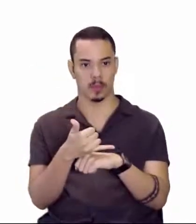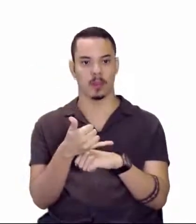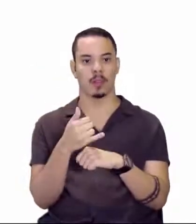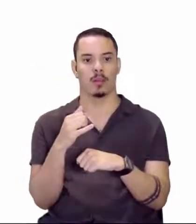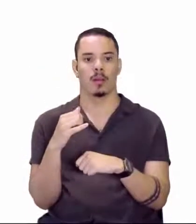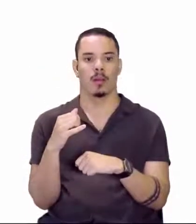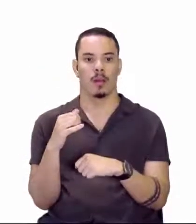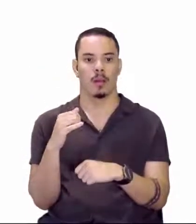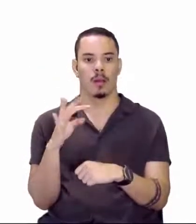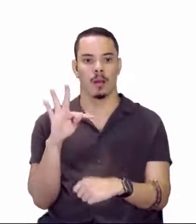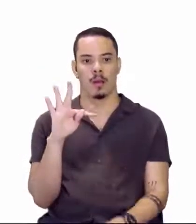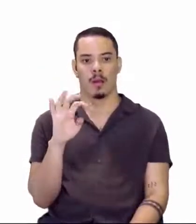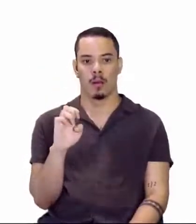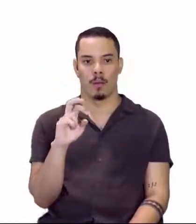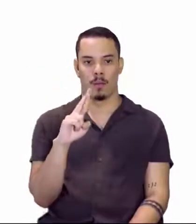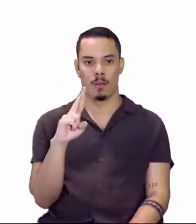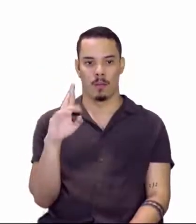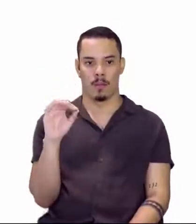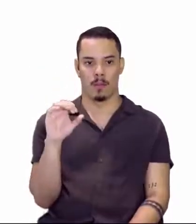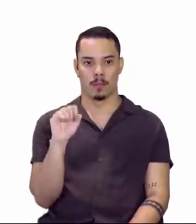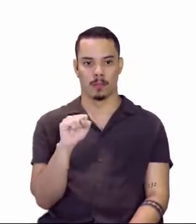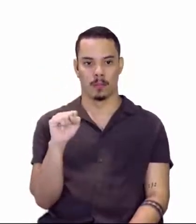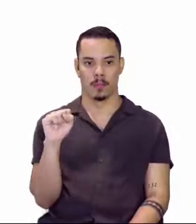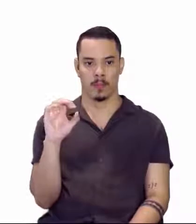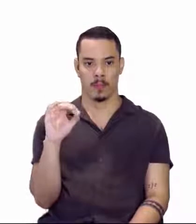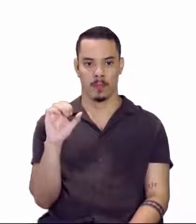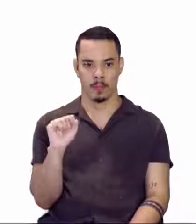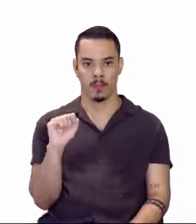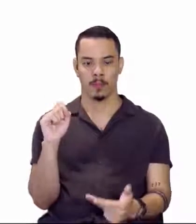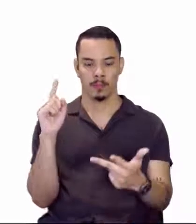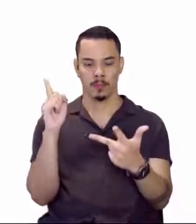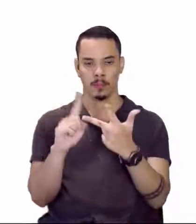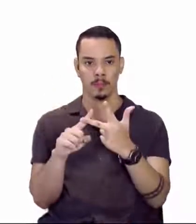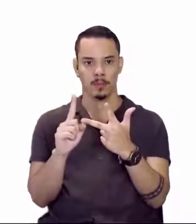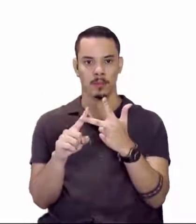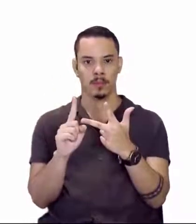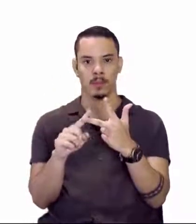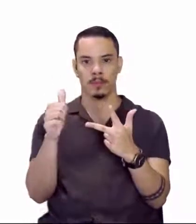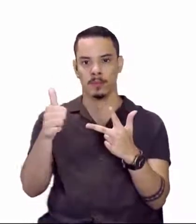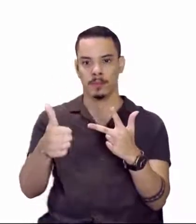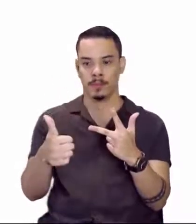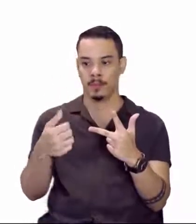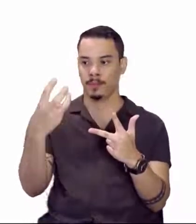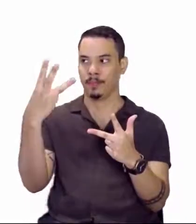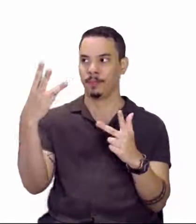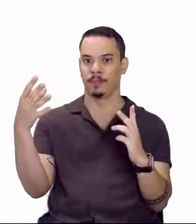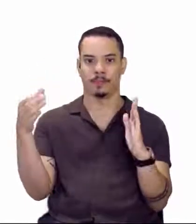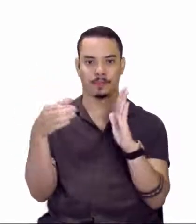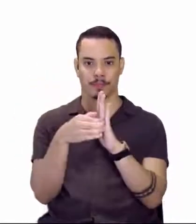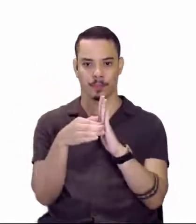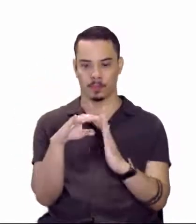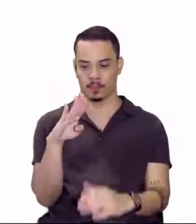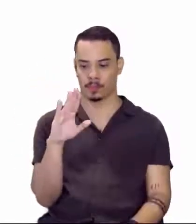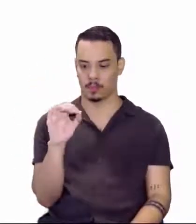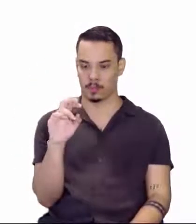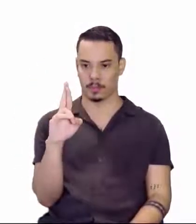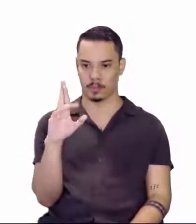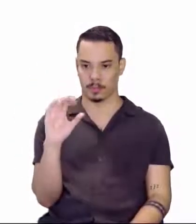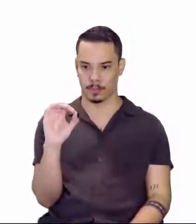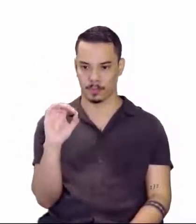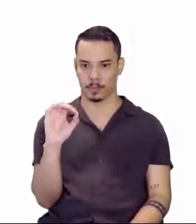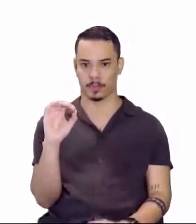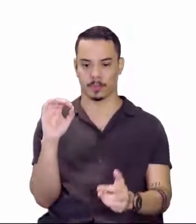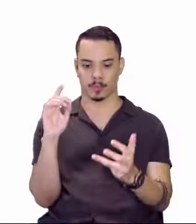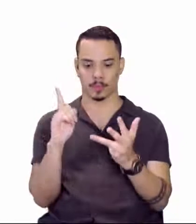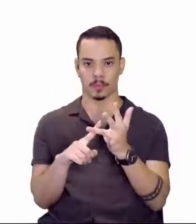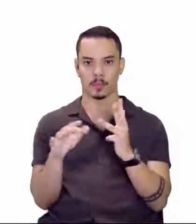terrosos. Da 13, que é a 3A, grupo do boro, ou família do boro.